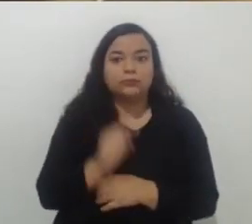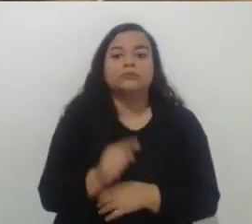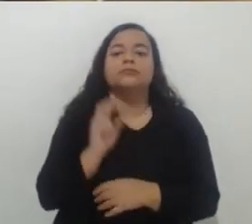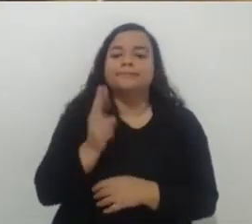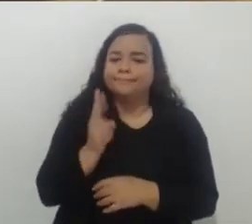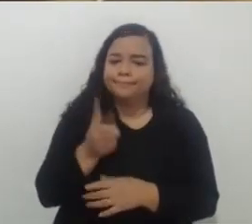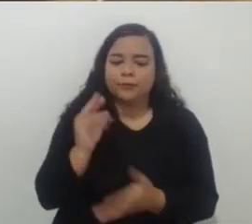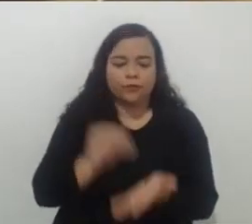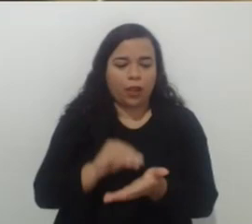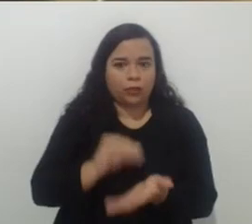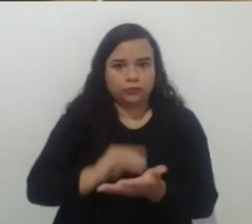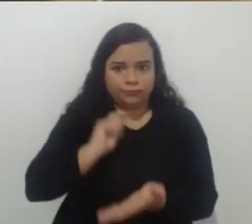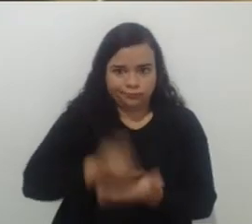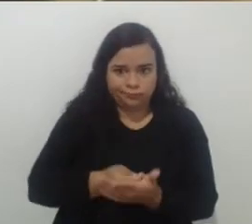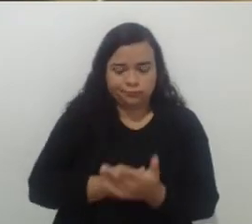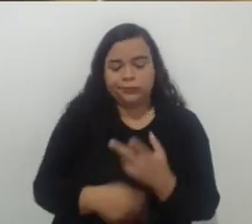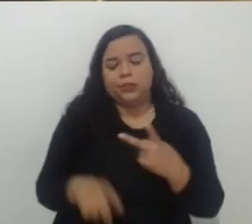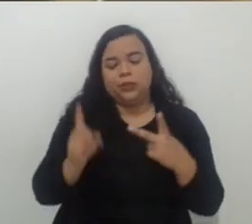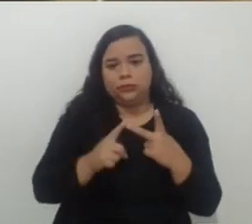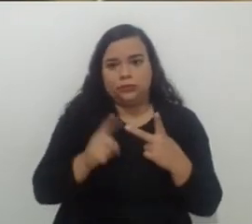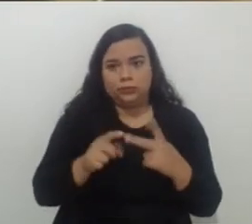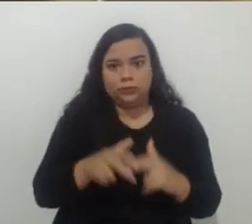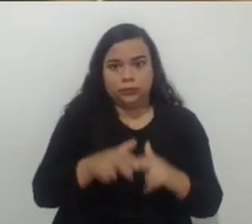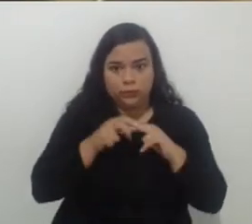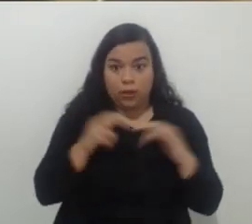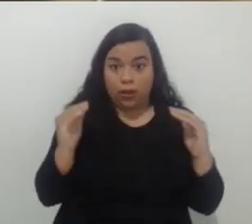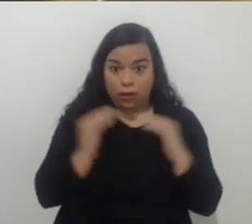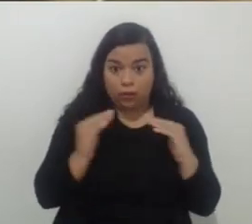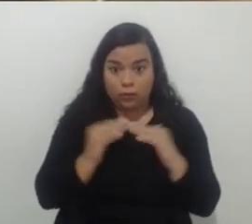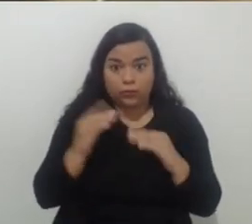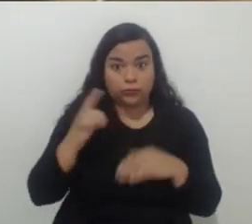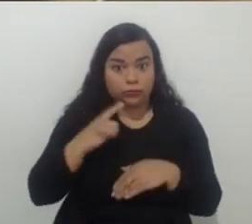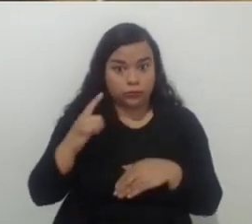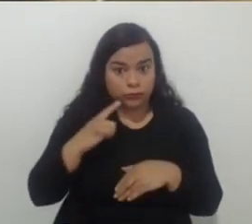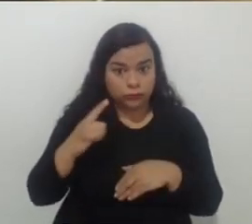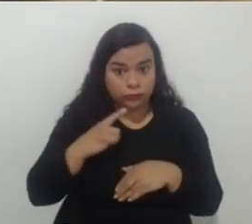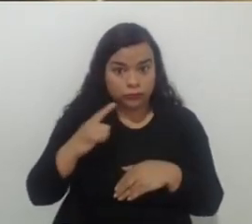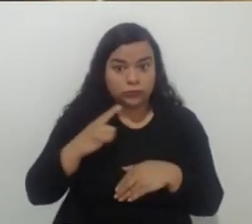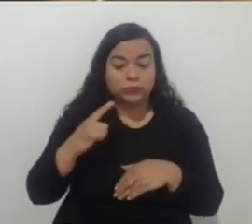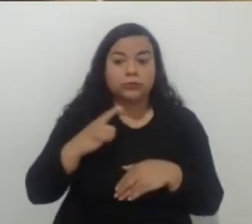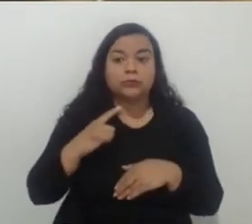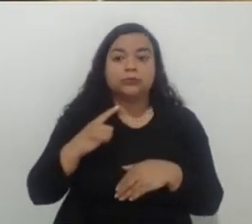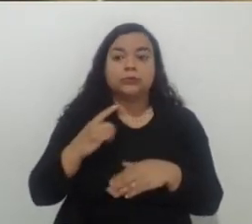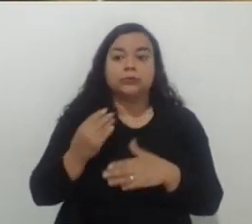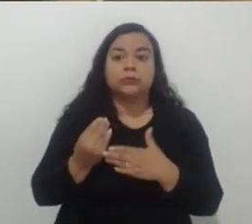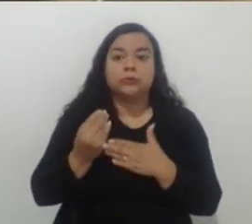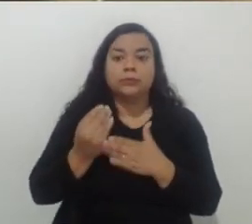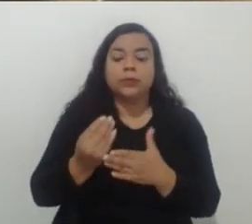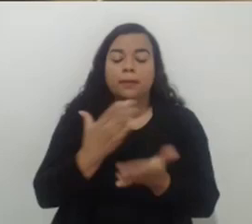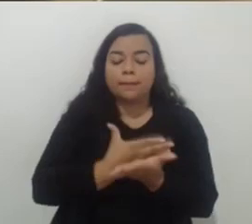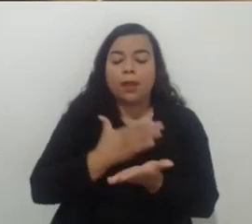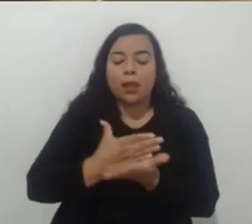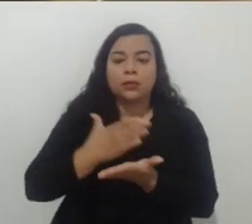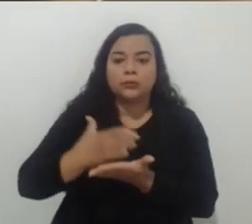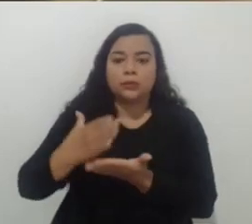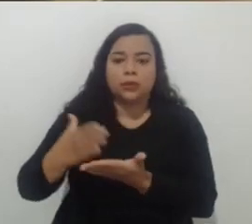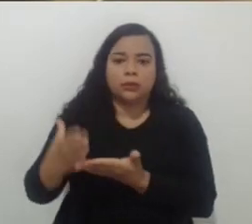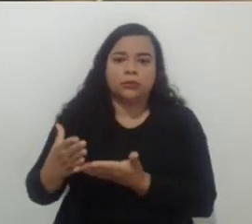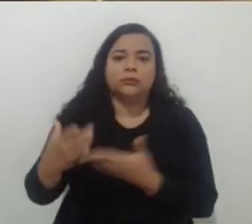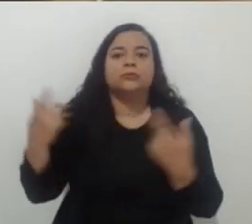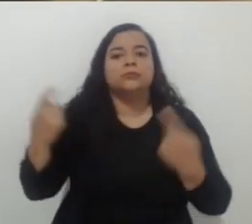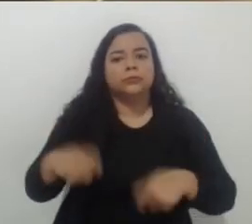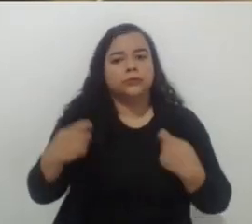pagamento. E segundo, uma vez que o acordo foi feito para adimplemento diferido, com parcelas, deve haver apenas a suspensão